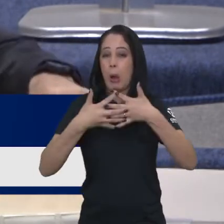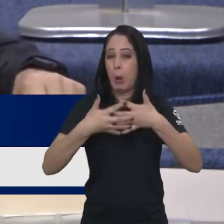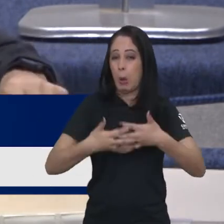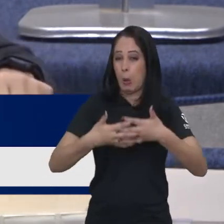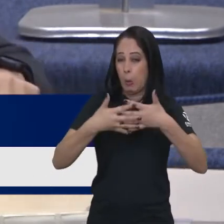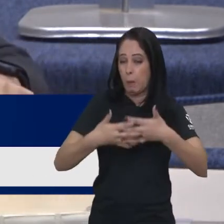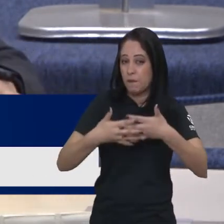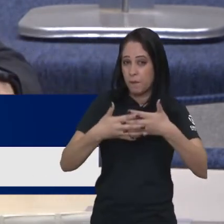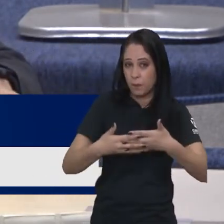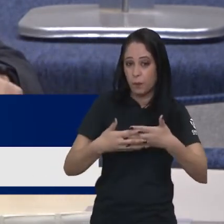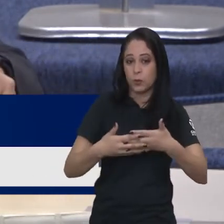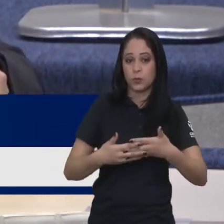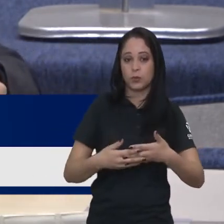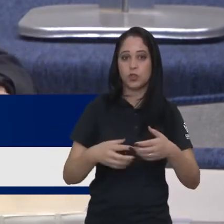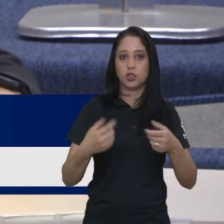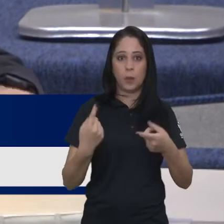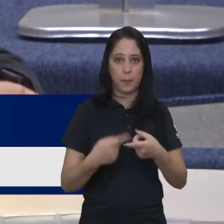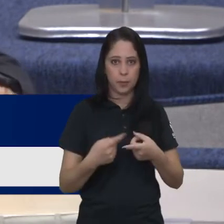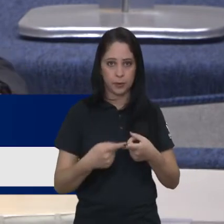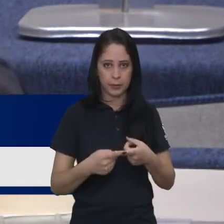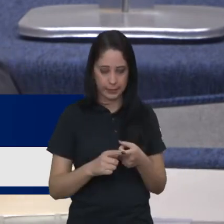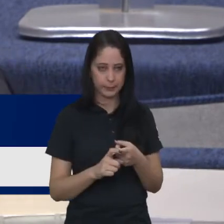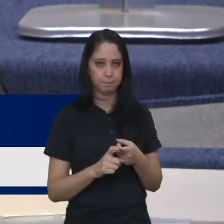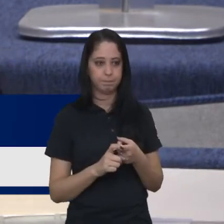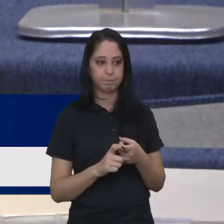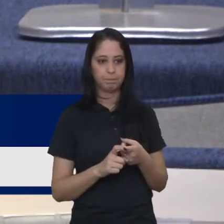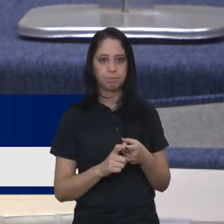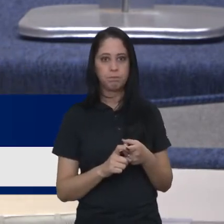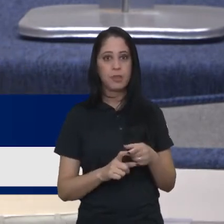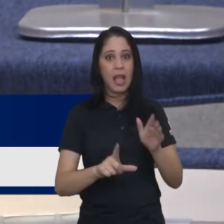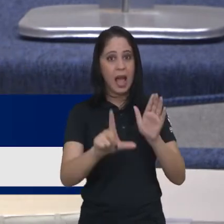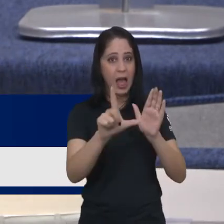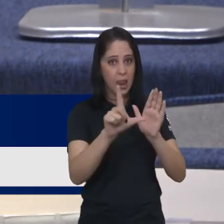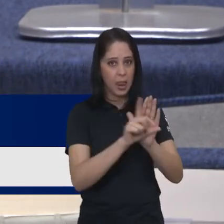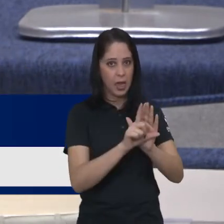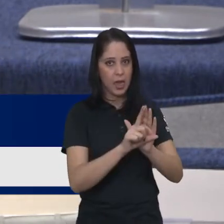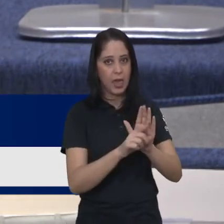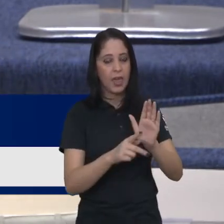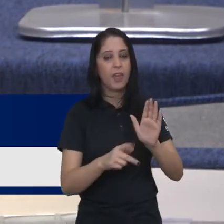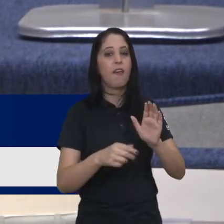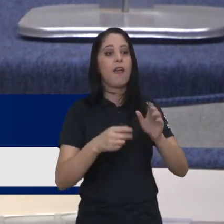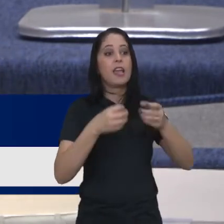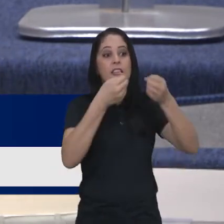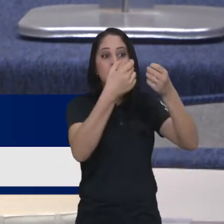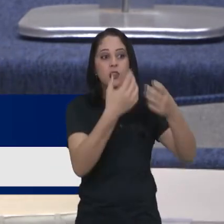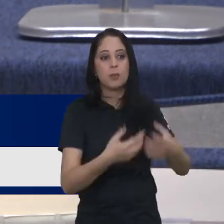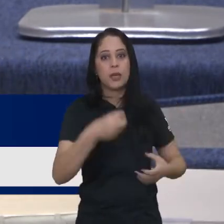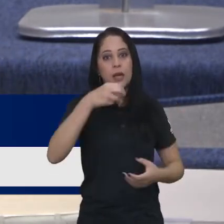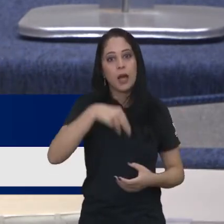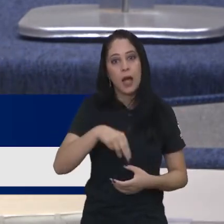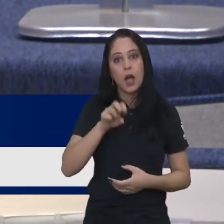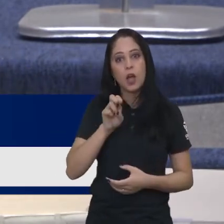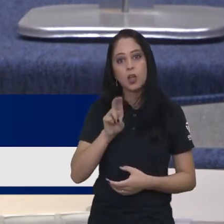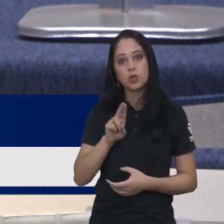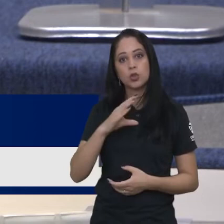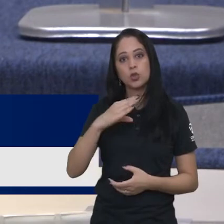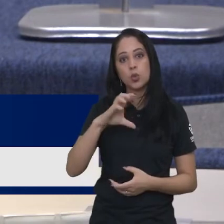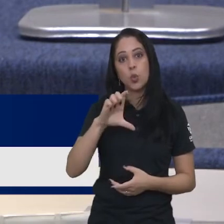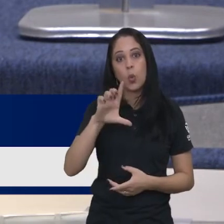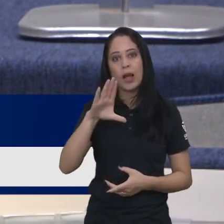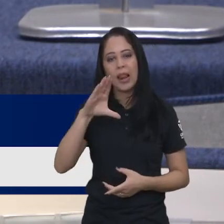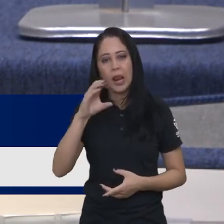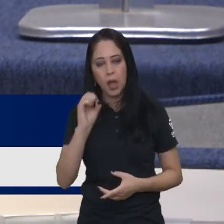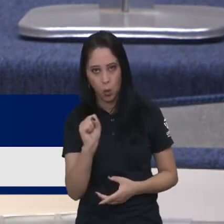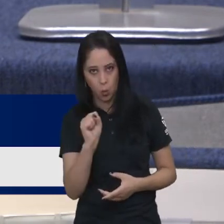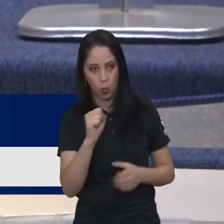A 13.465 fala dos núcleos existentes em 22 de dezembro de 2016 e não que